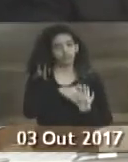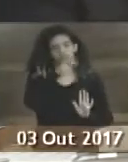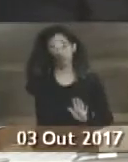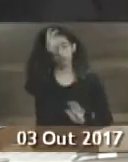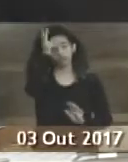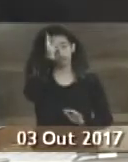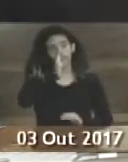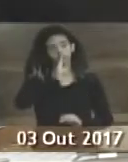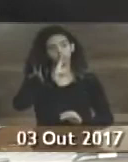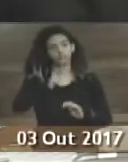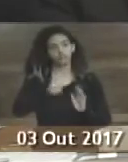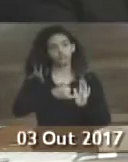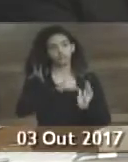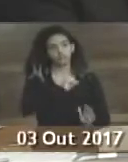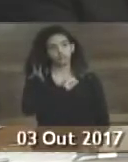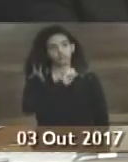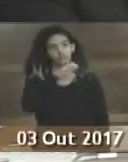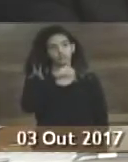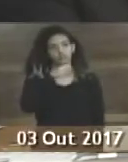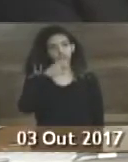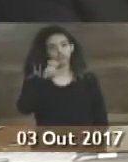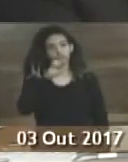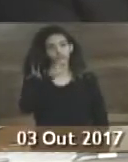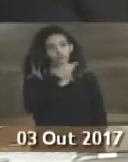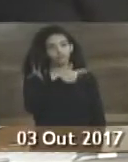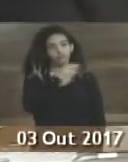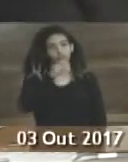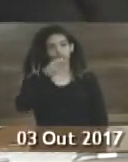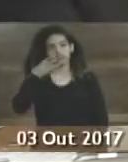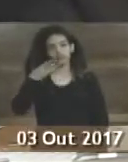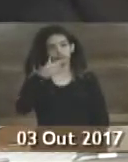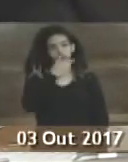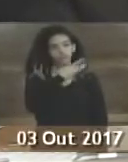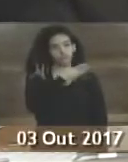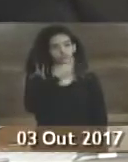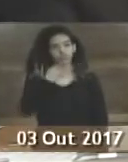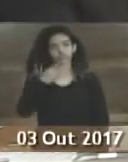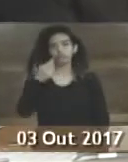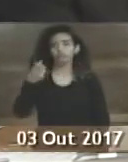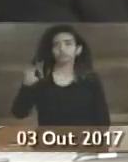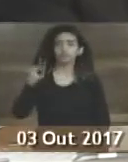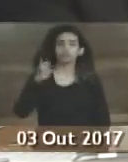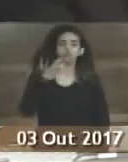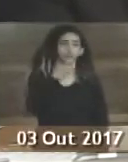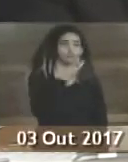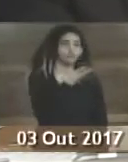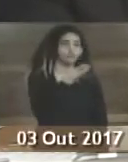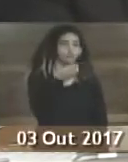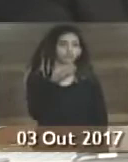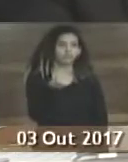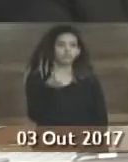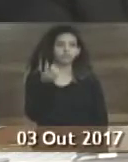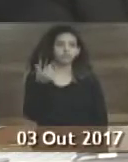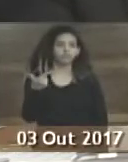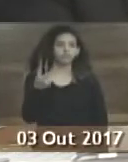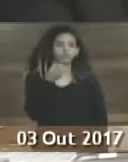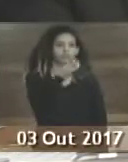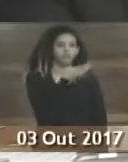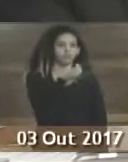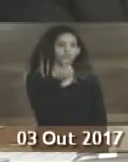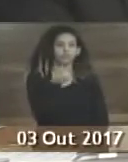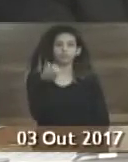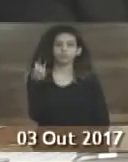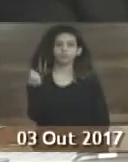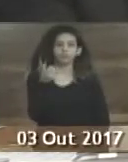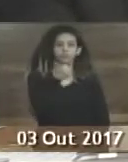prefeitura. Em resposta às indicações número 95, 203, 248, 343, 358, 362,